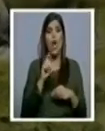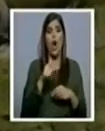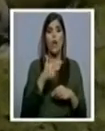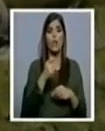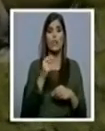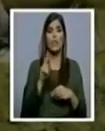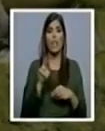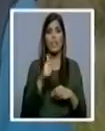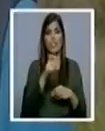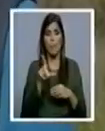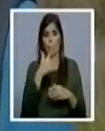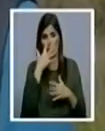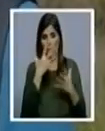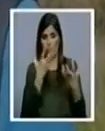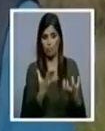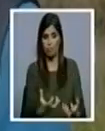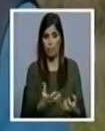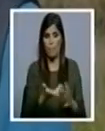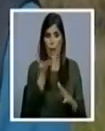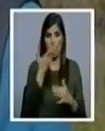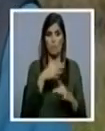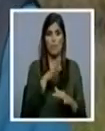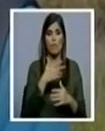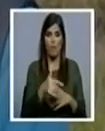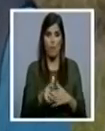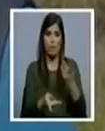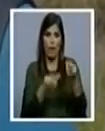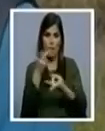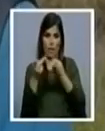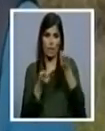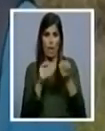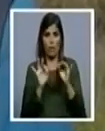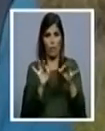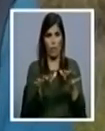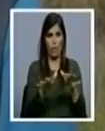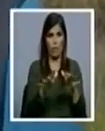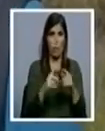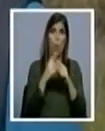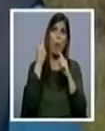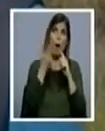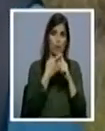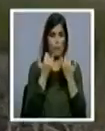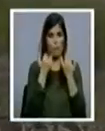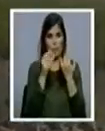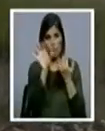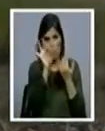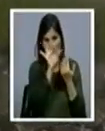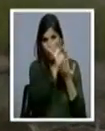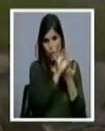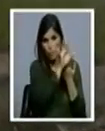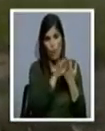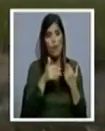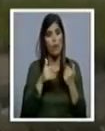uma taxa de sedimentação superior. Mas é algo que vamos ter que avaliar no final, pelo menos de um ano de dados. Nós vamos